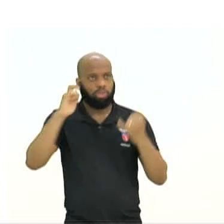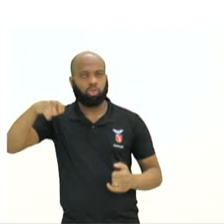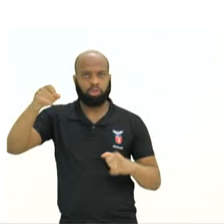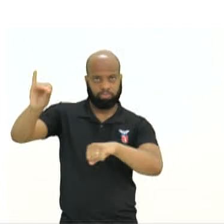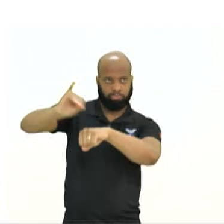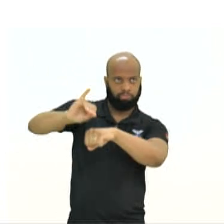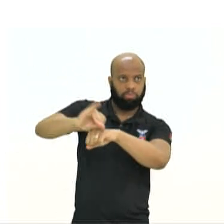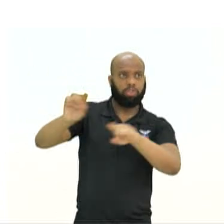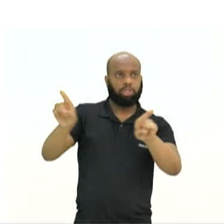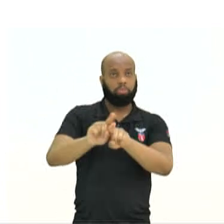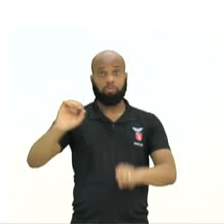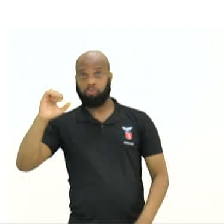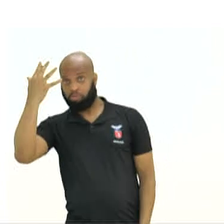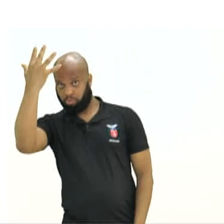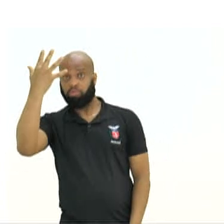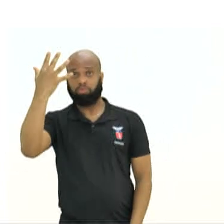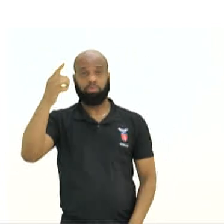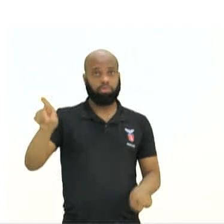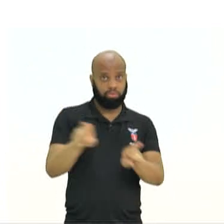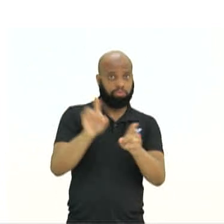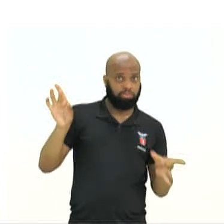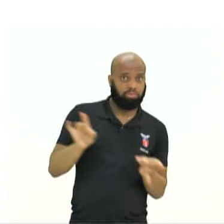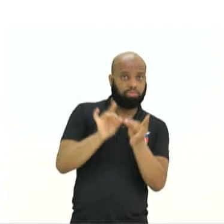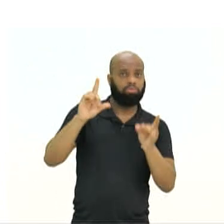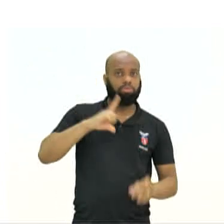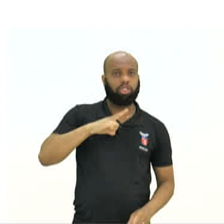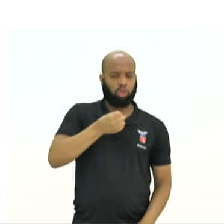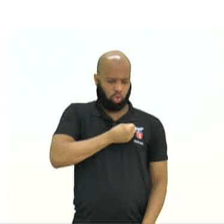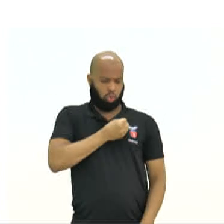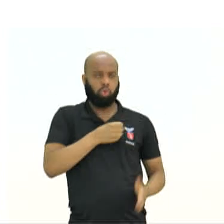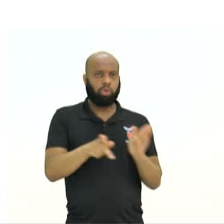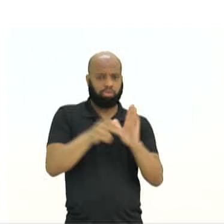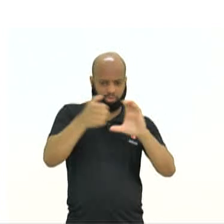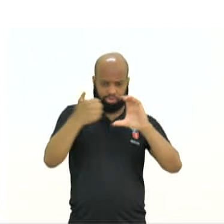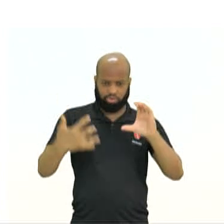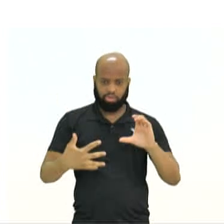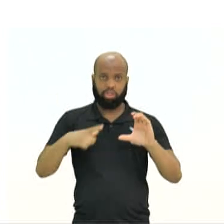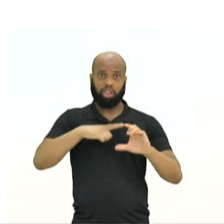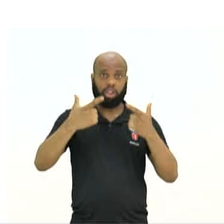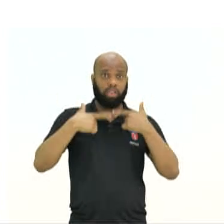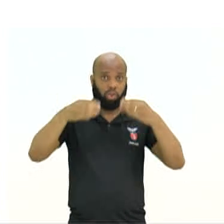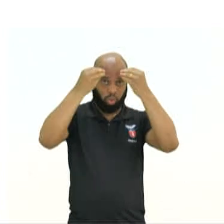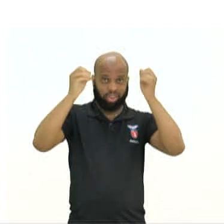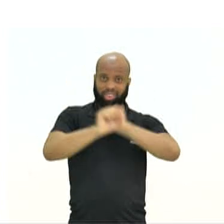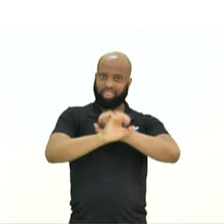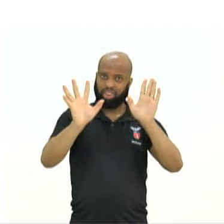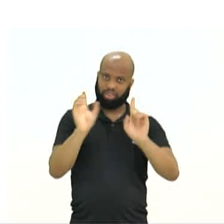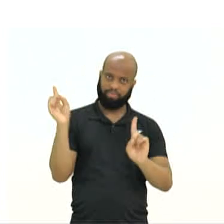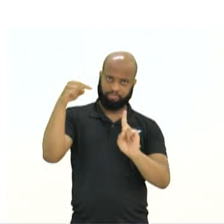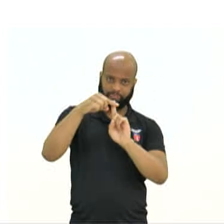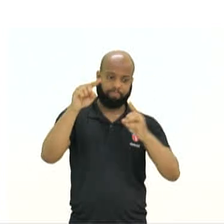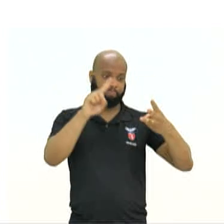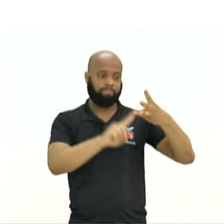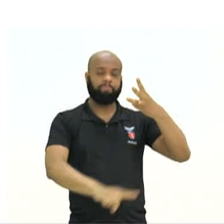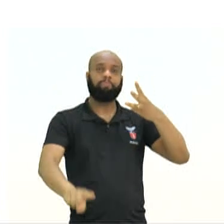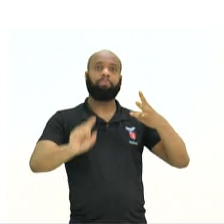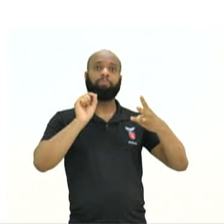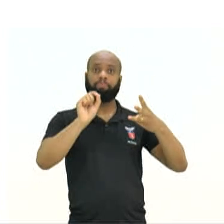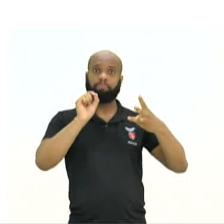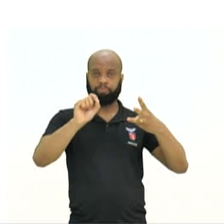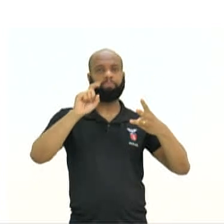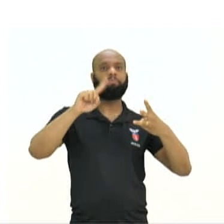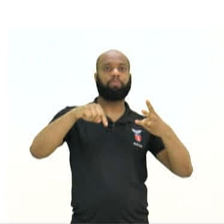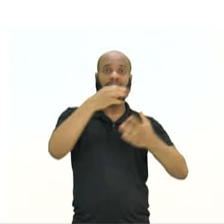um objeto ou fato específico, enumerando suas características através de uma linguagem clara e objetiva. E a terceira